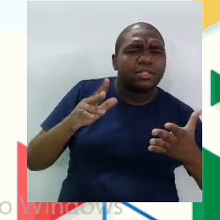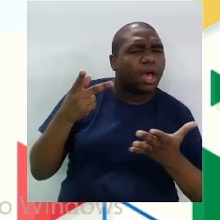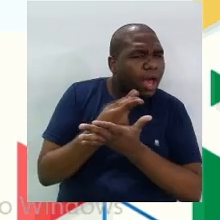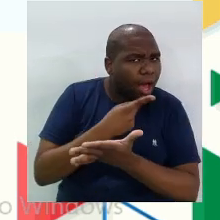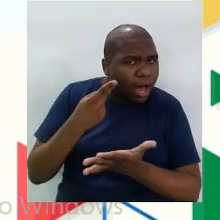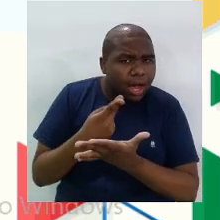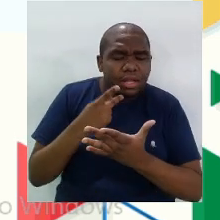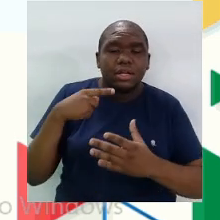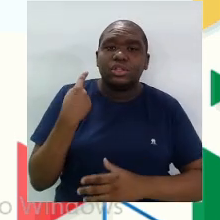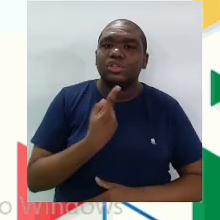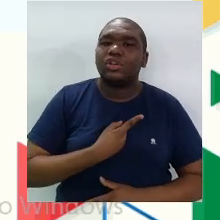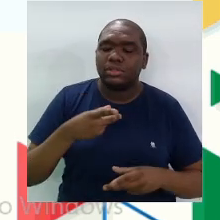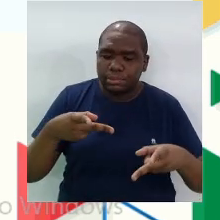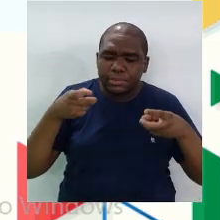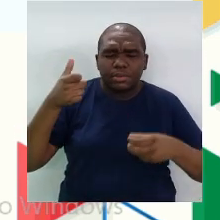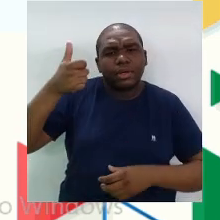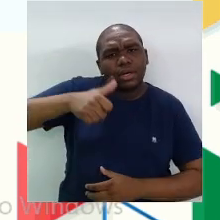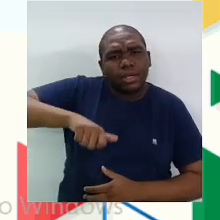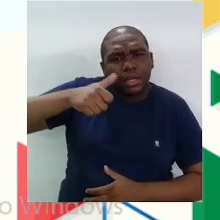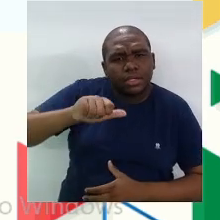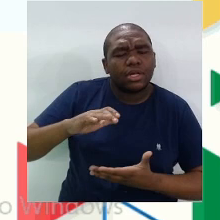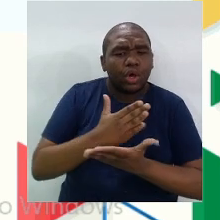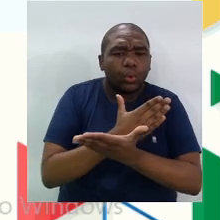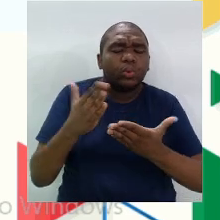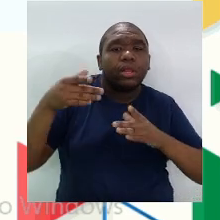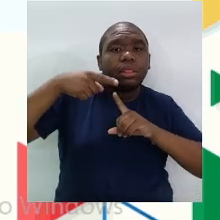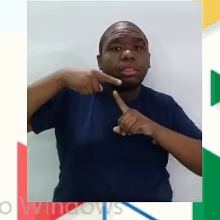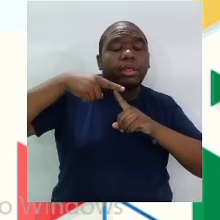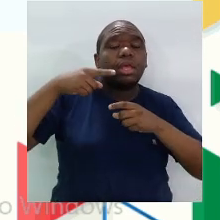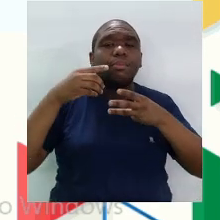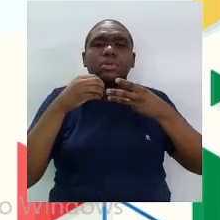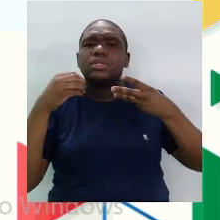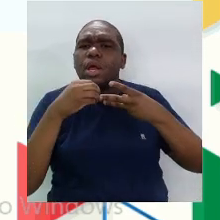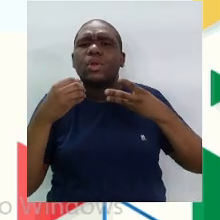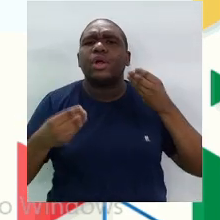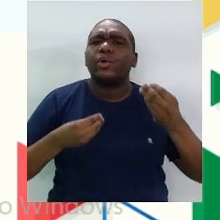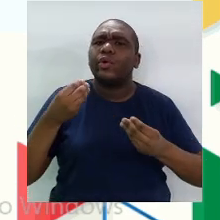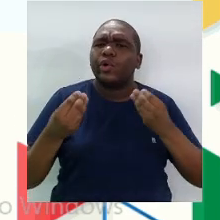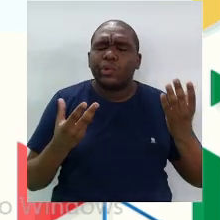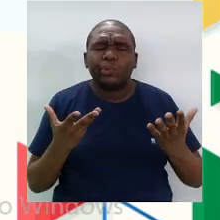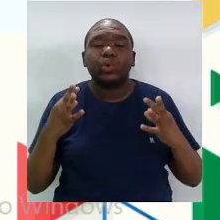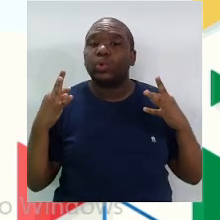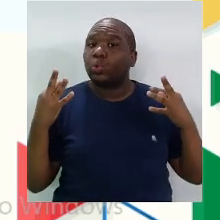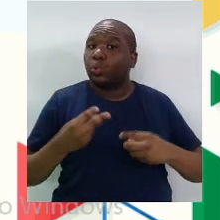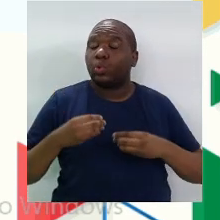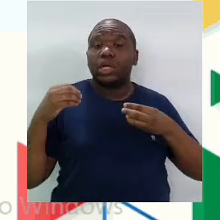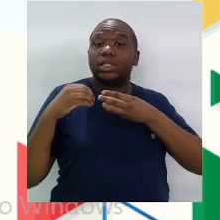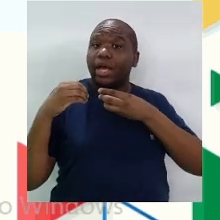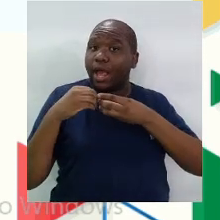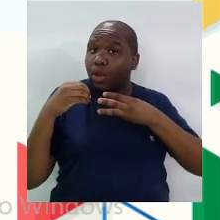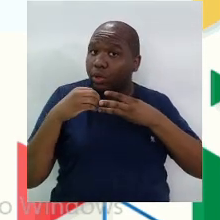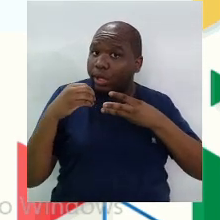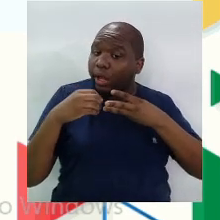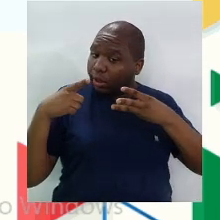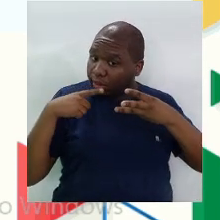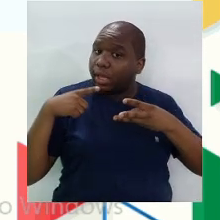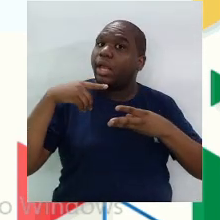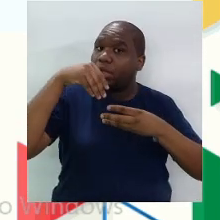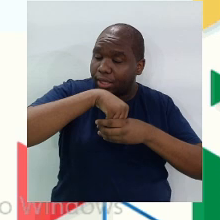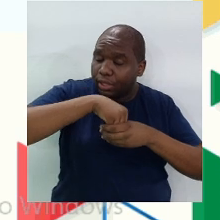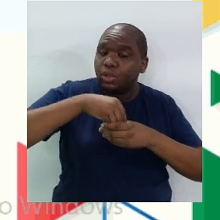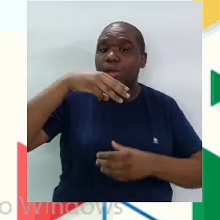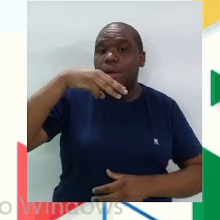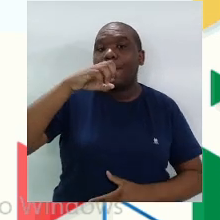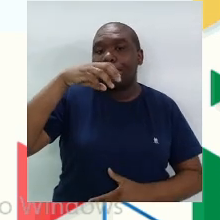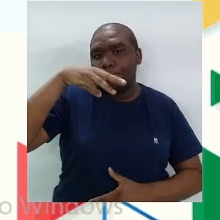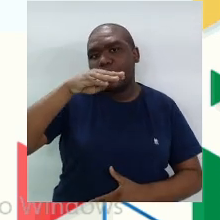gente vai analisar alguns tipos de célula. Todas as células possuem membrana